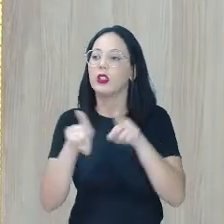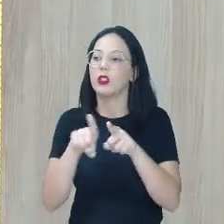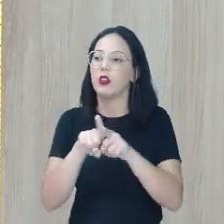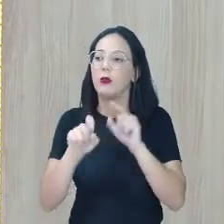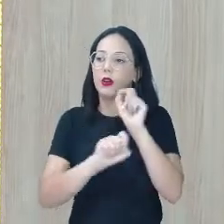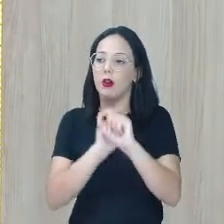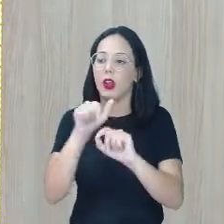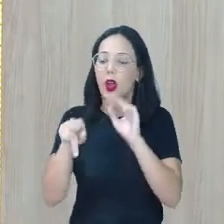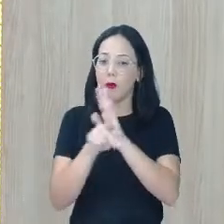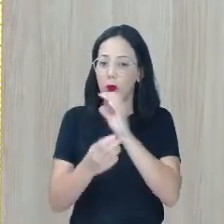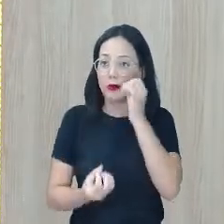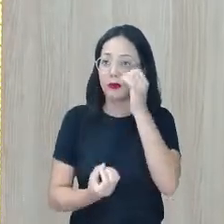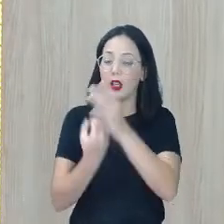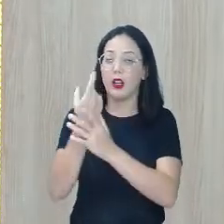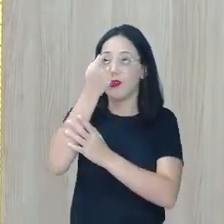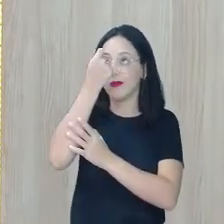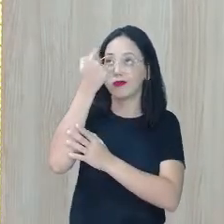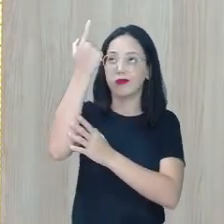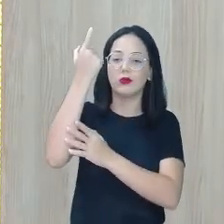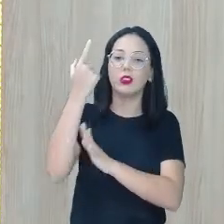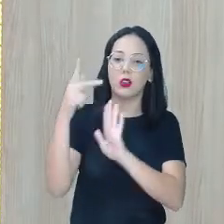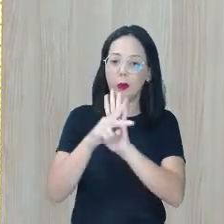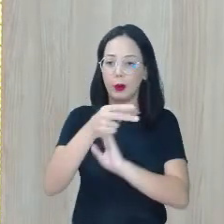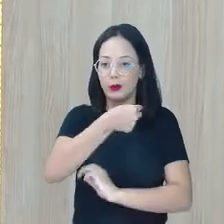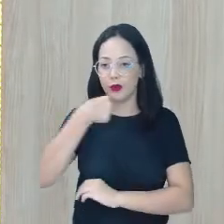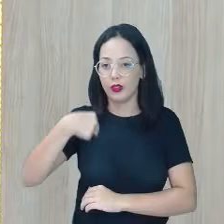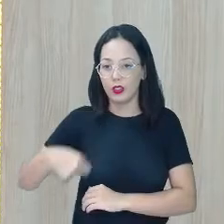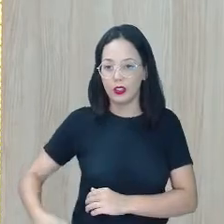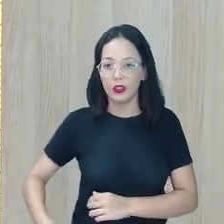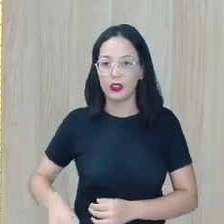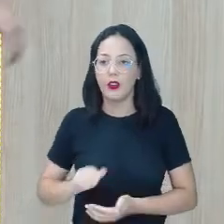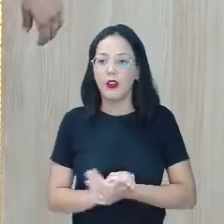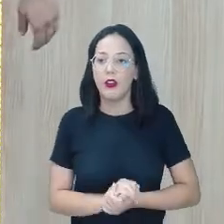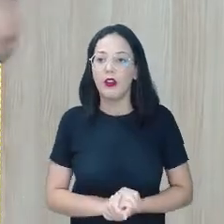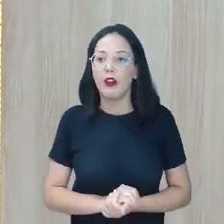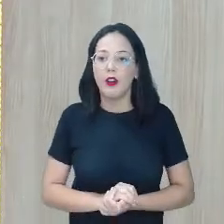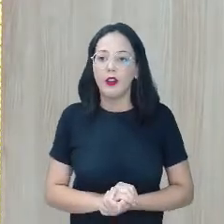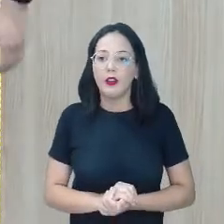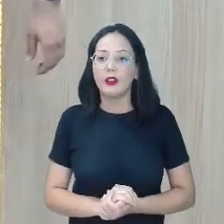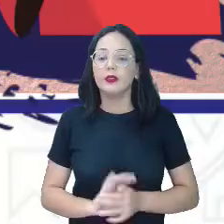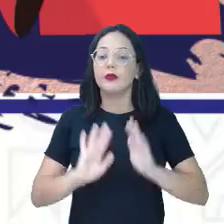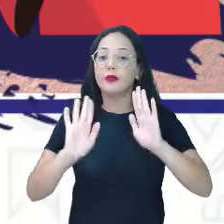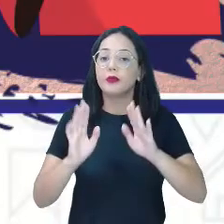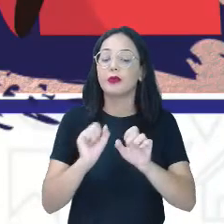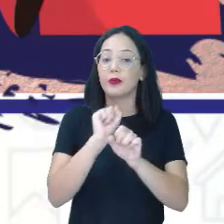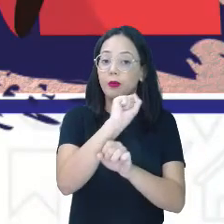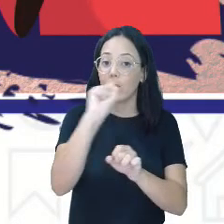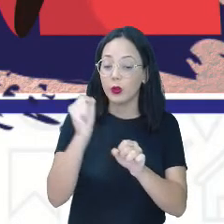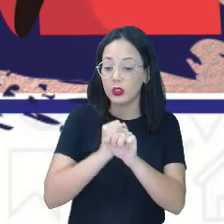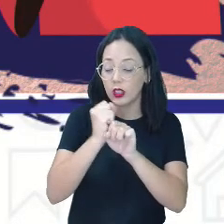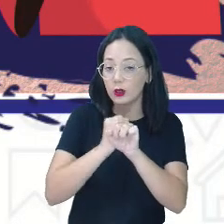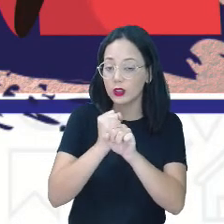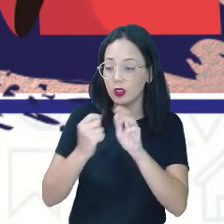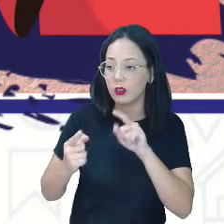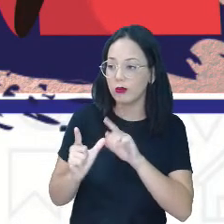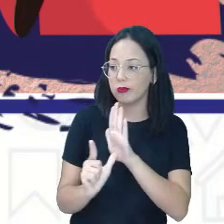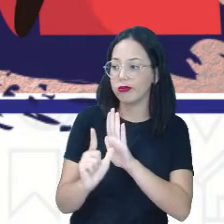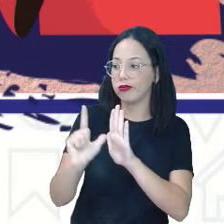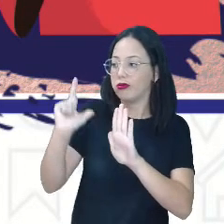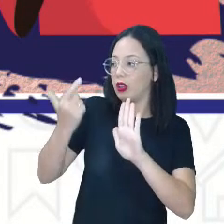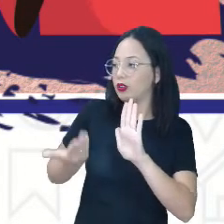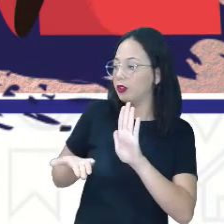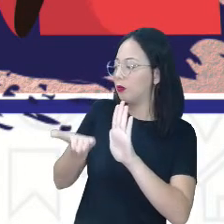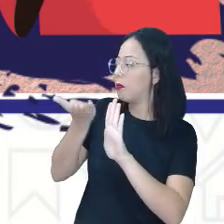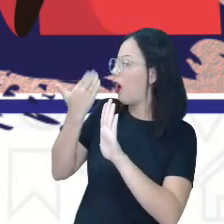é invenção ali chinesa, né? Então, vejam, 800 anos antes da invenção da escrita,